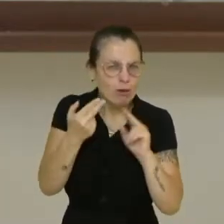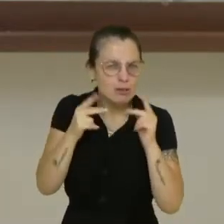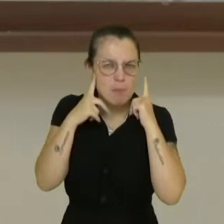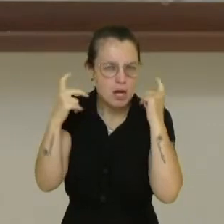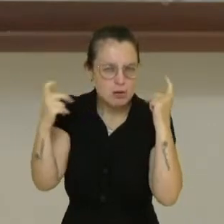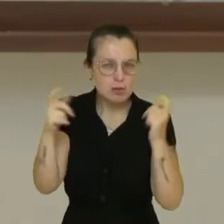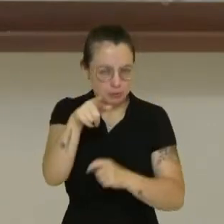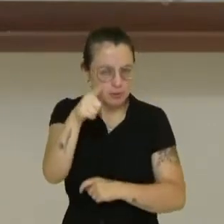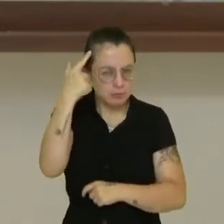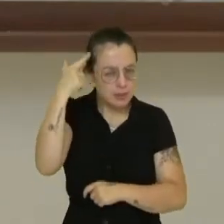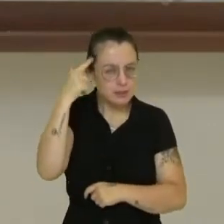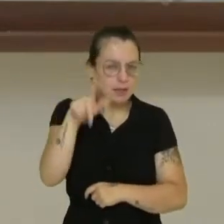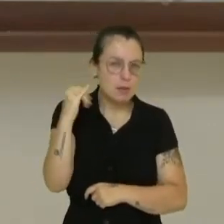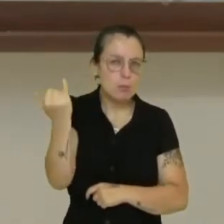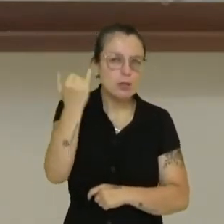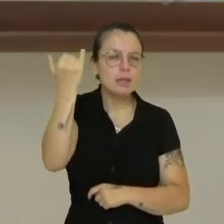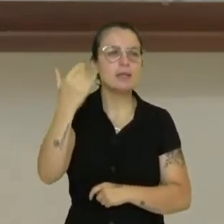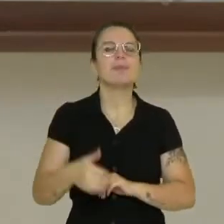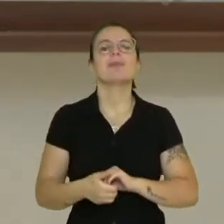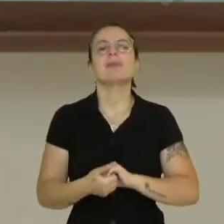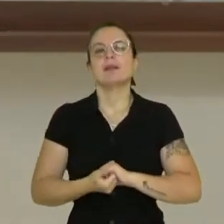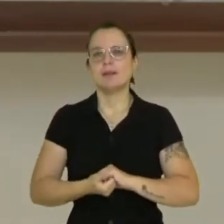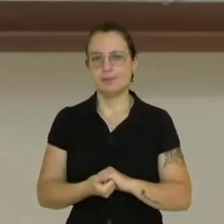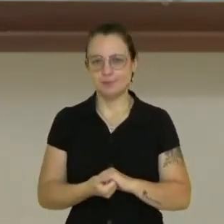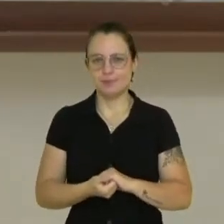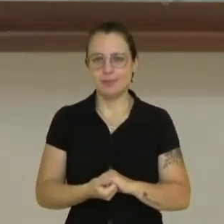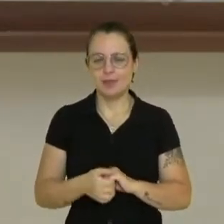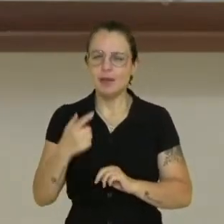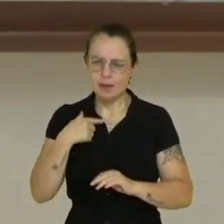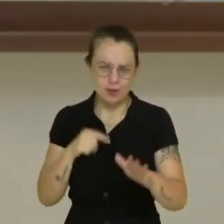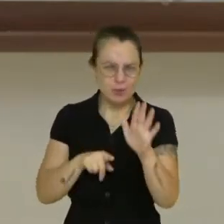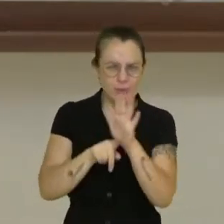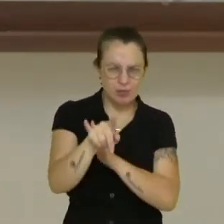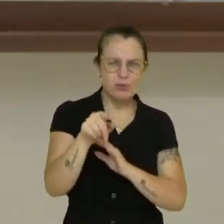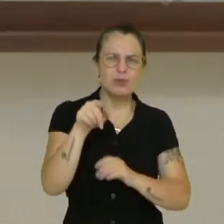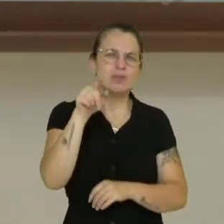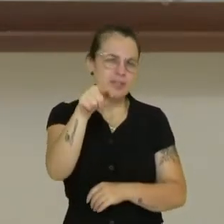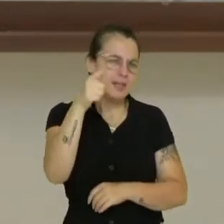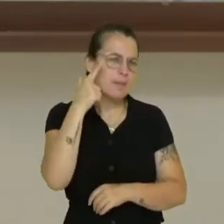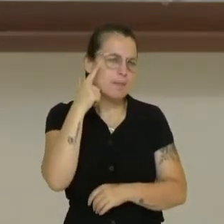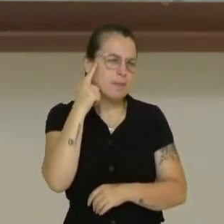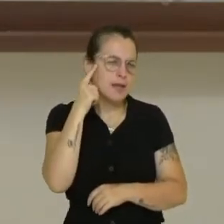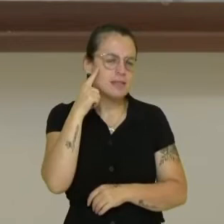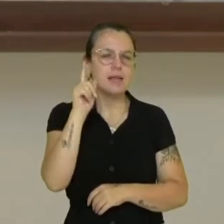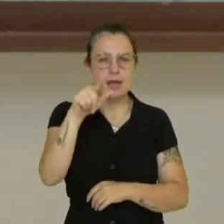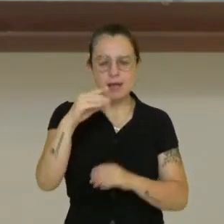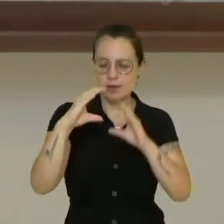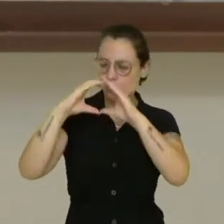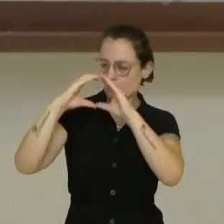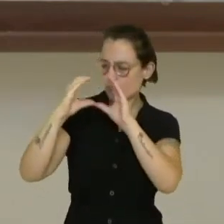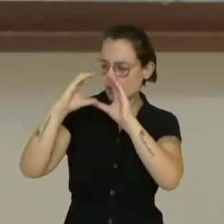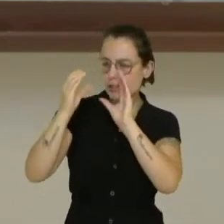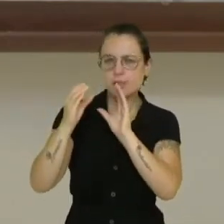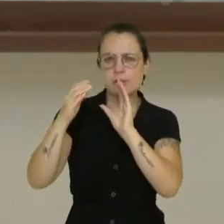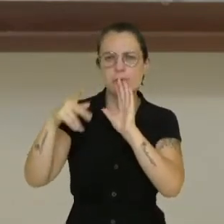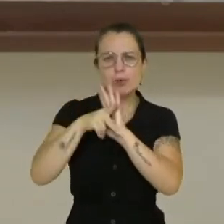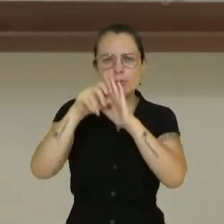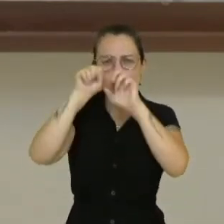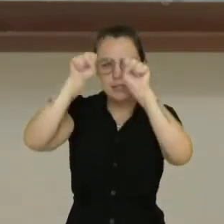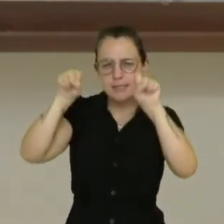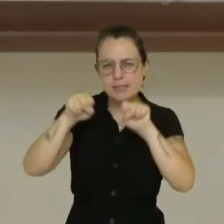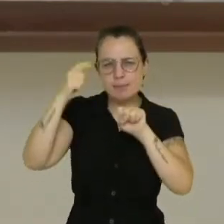que é importante a música para o nosso sistema cognitivo? Que tal pesquisar um pouco mais além para que a gente